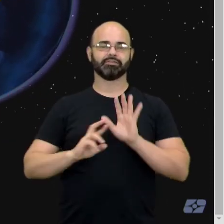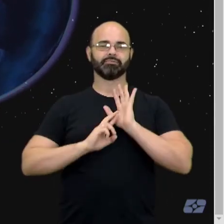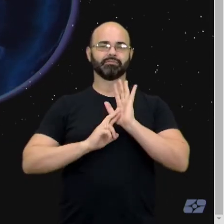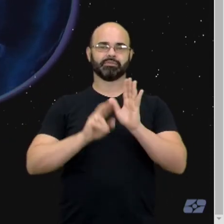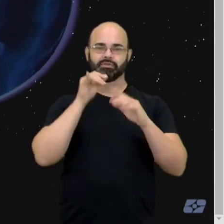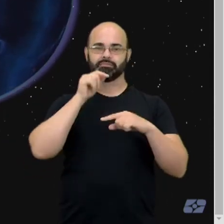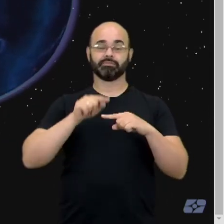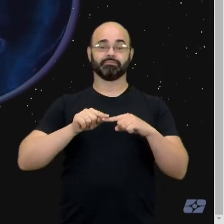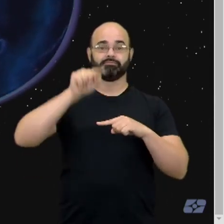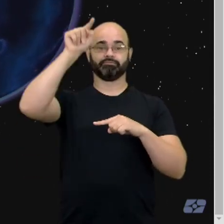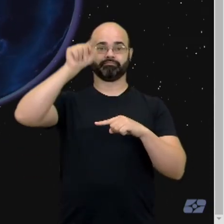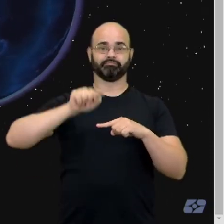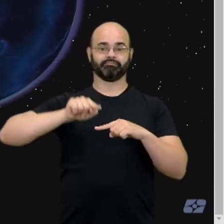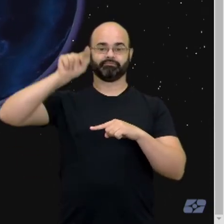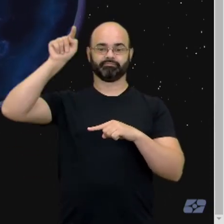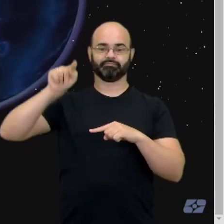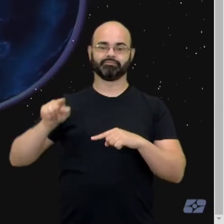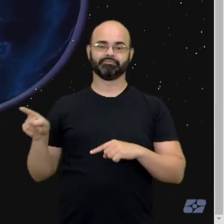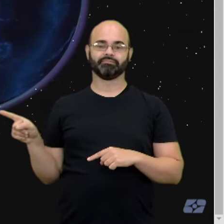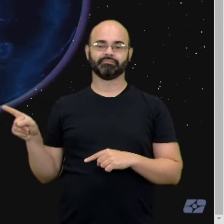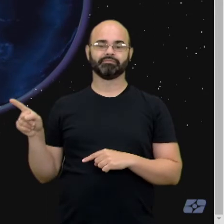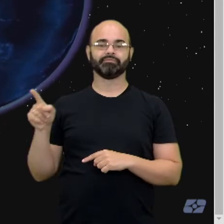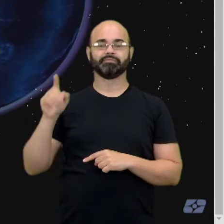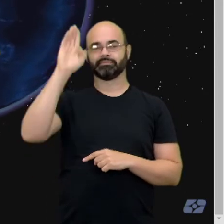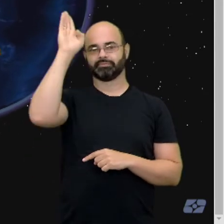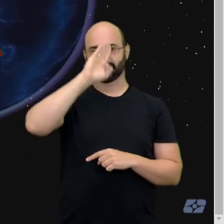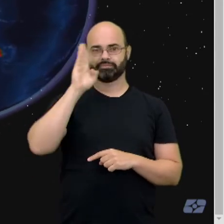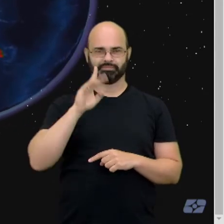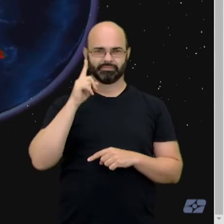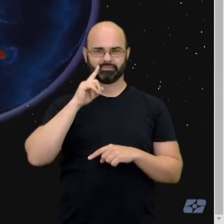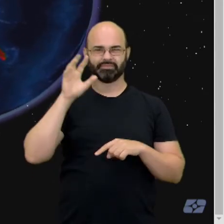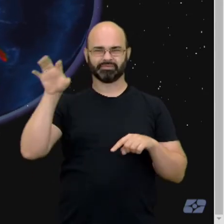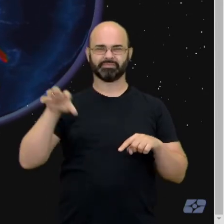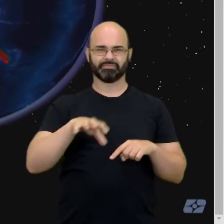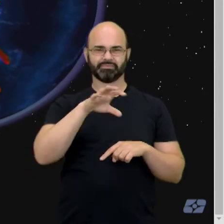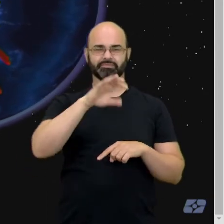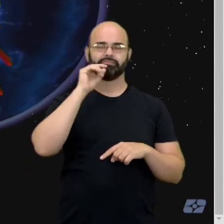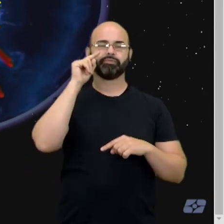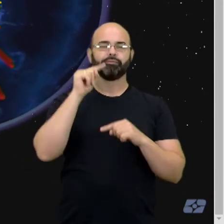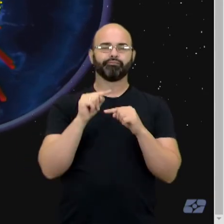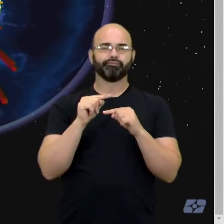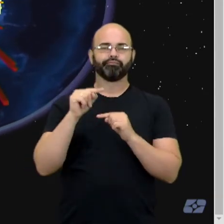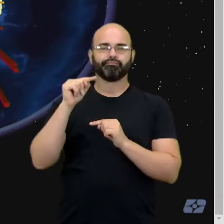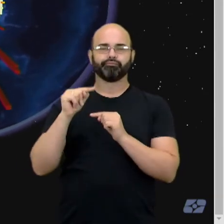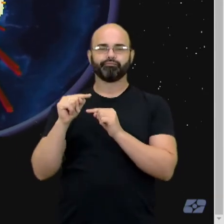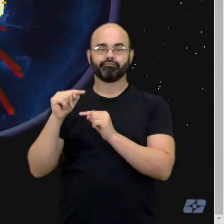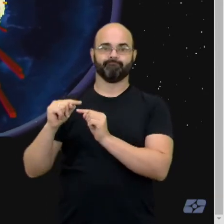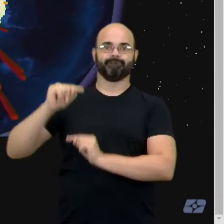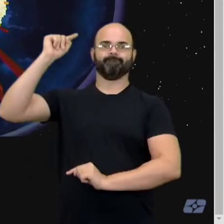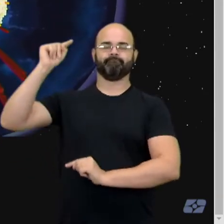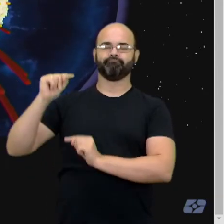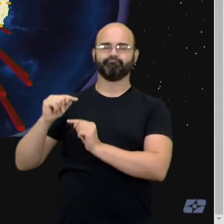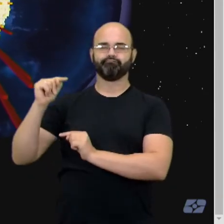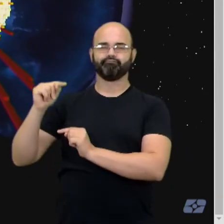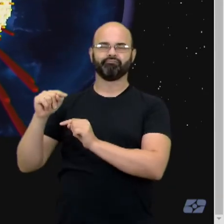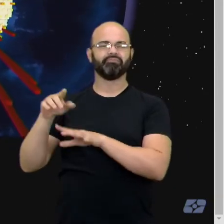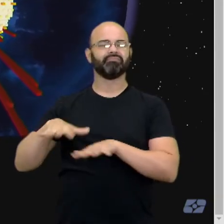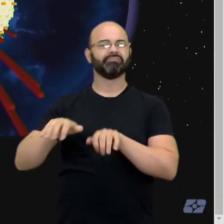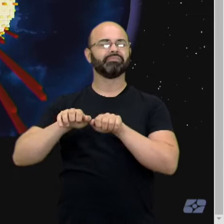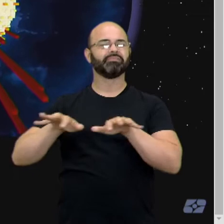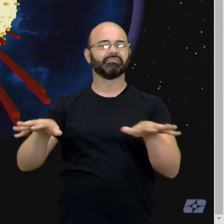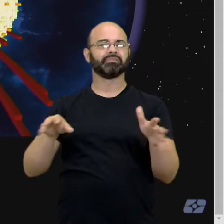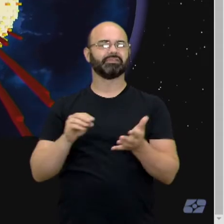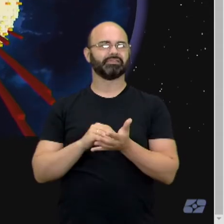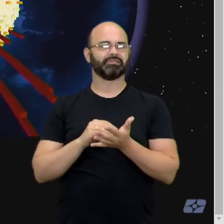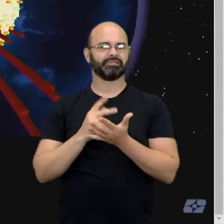altura. A população brasileira encontra-se mal distribuída pelo território nacional e, consequentemente, os valores da densidade demográfica ao